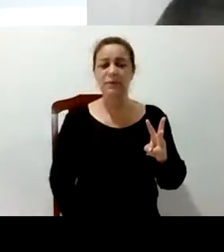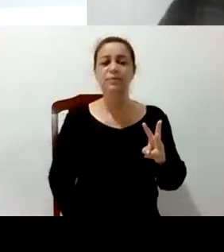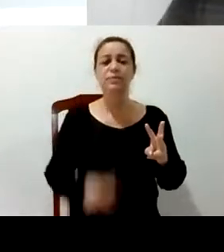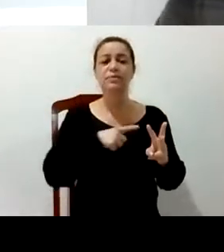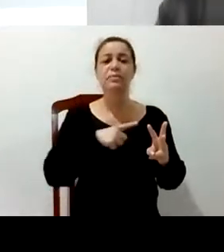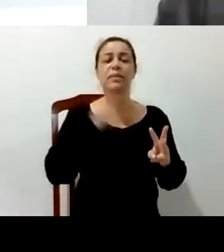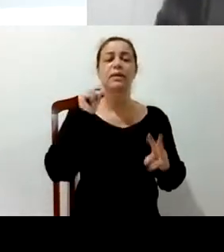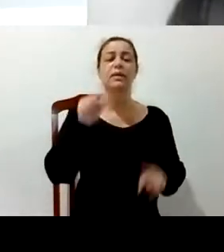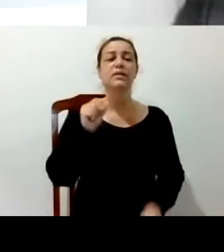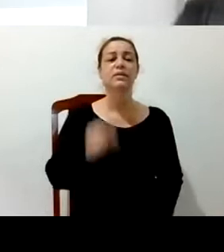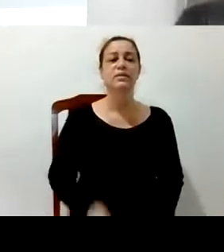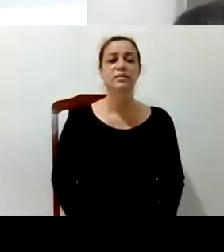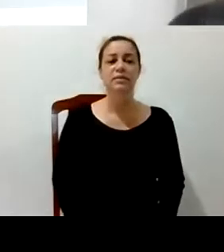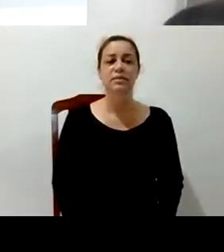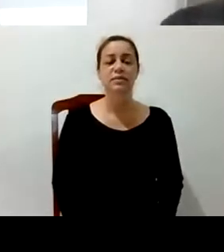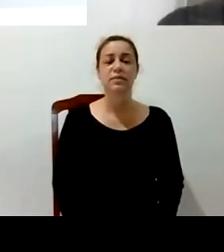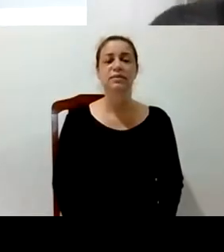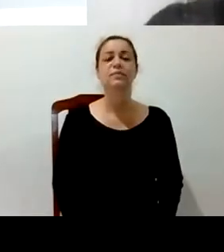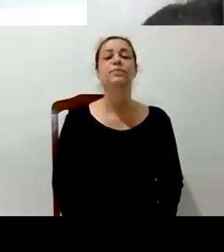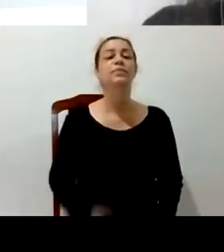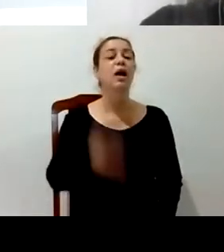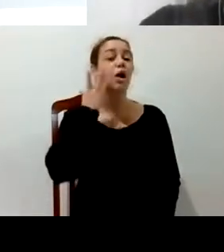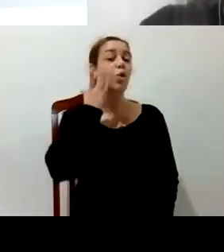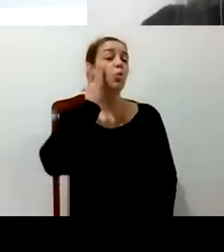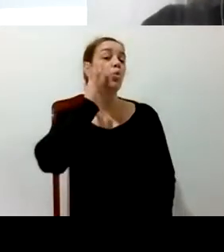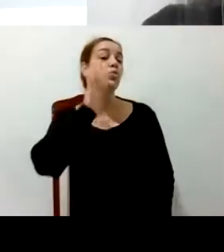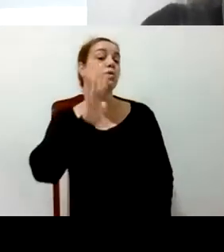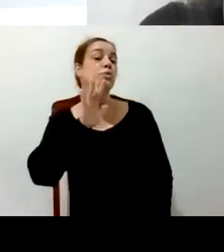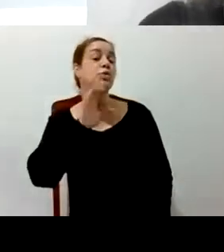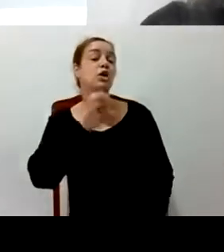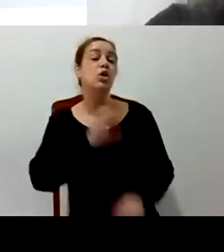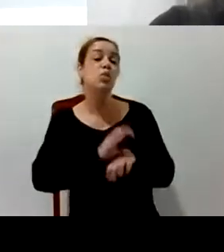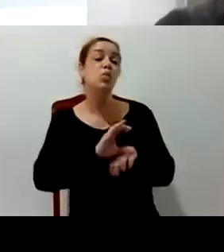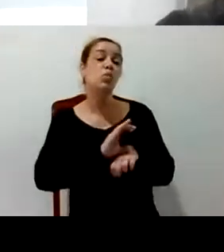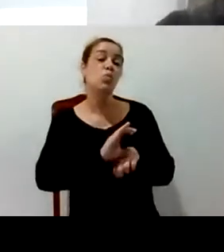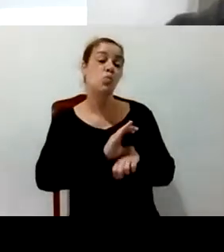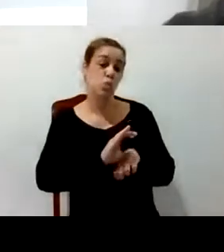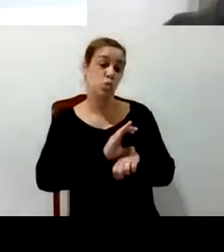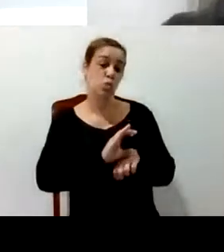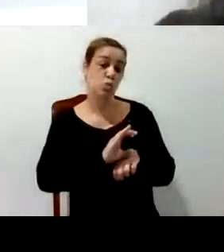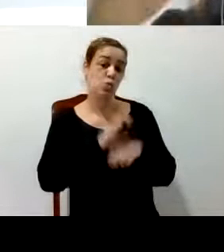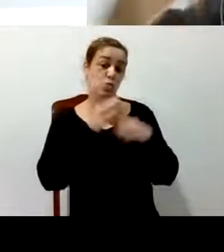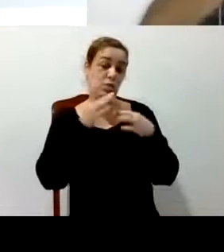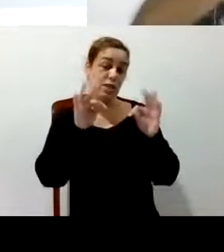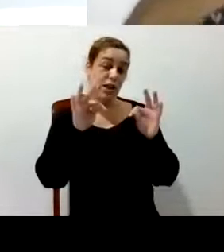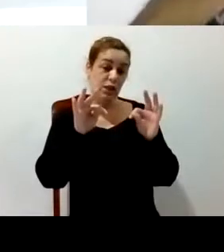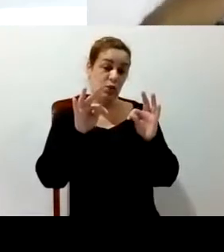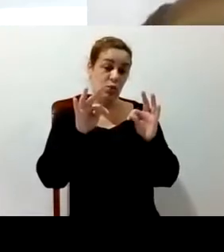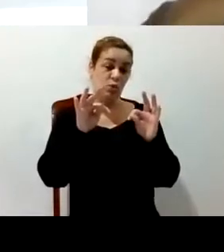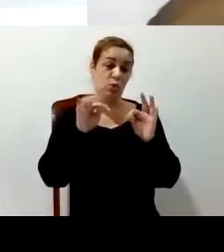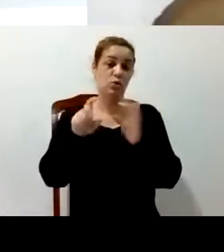de que ela não sabia que tivesse um curso de técnica agropecuária que não fosse